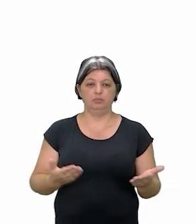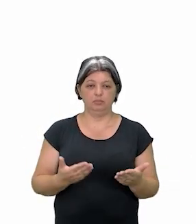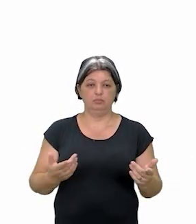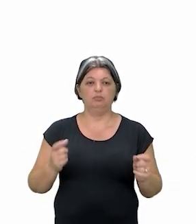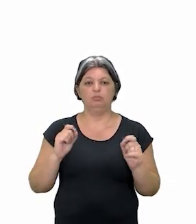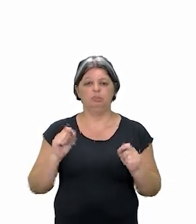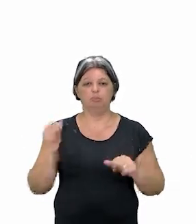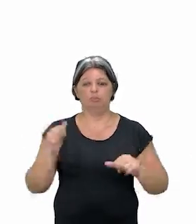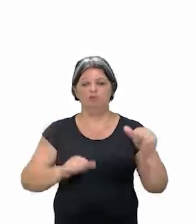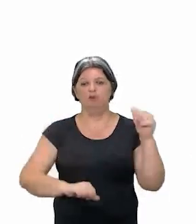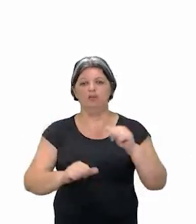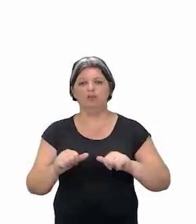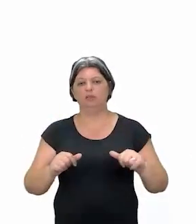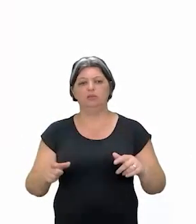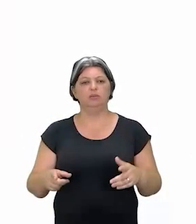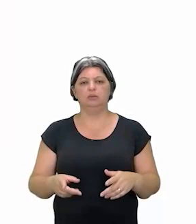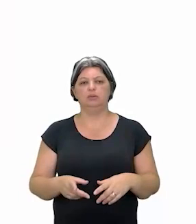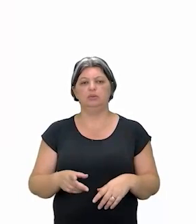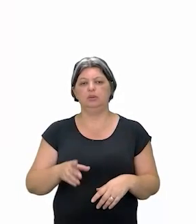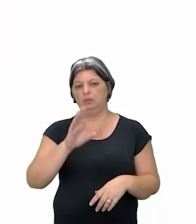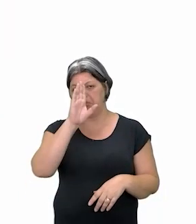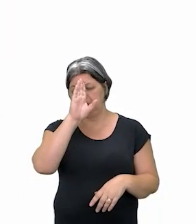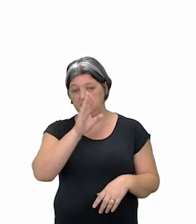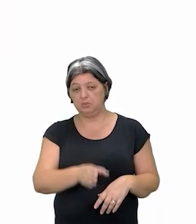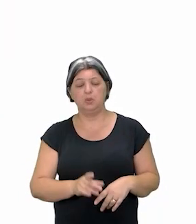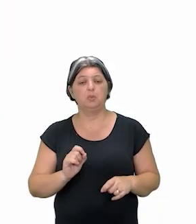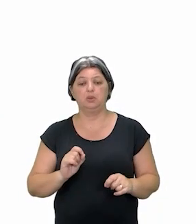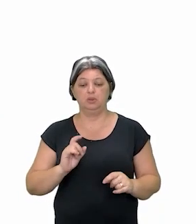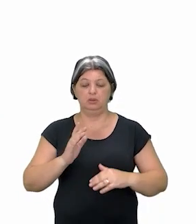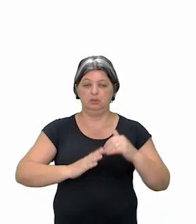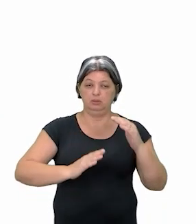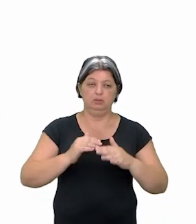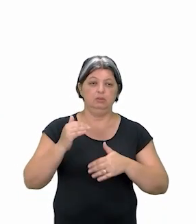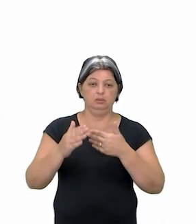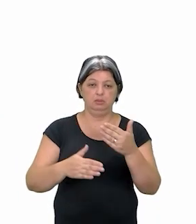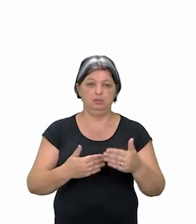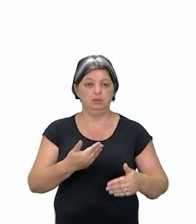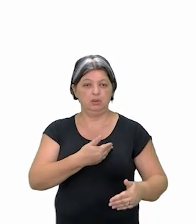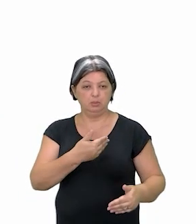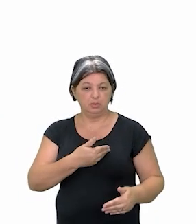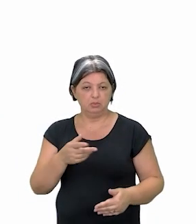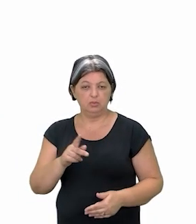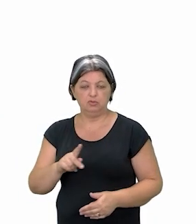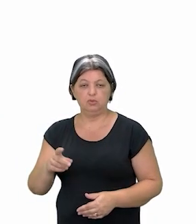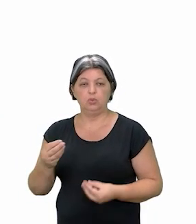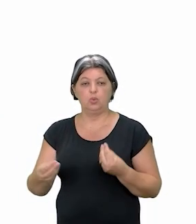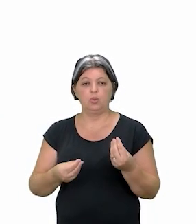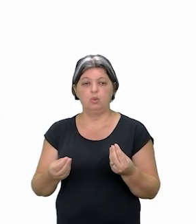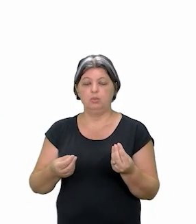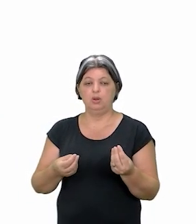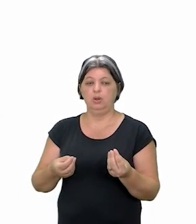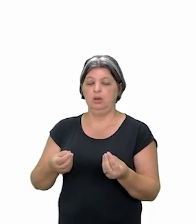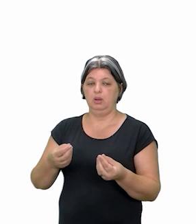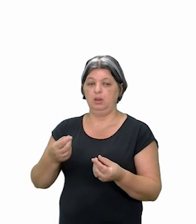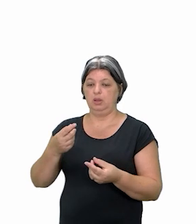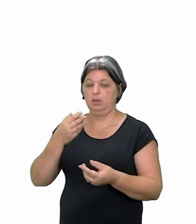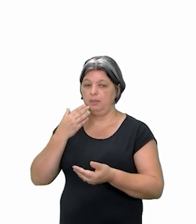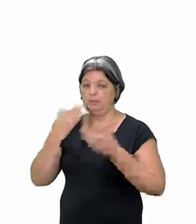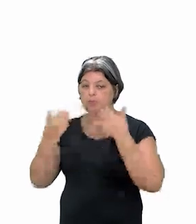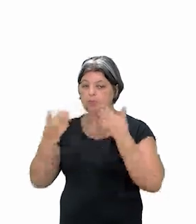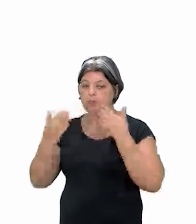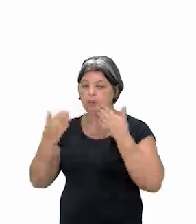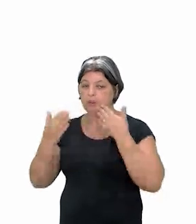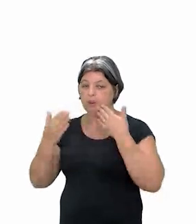avaliação? Quais são as práticas que eu estou desenvolvendo, que os meus colegas estão desenvolvendo, como está sendo a discussão, né, no